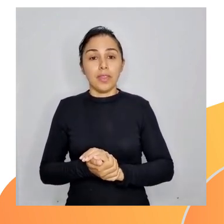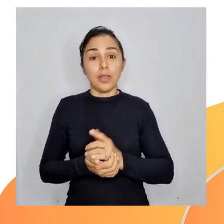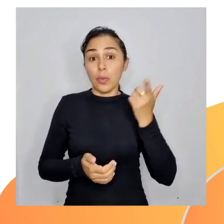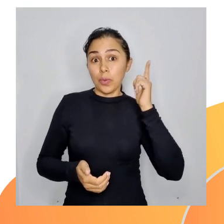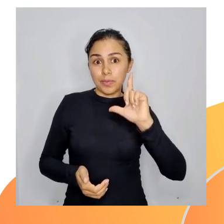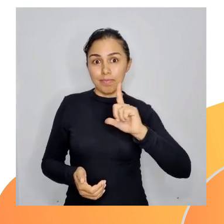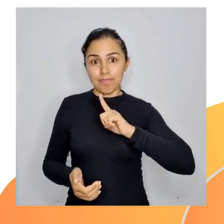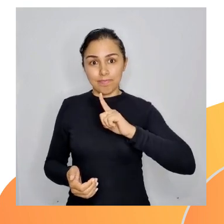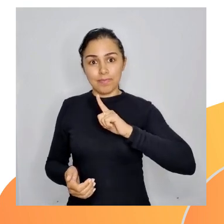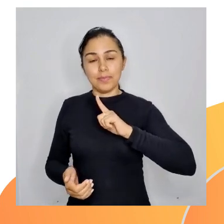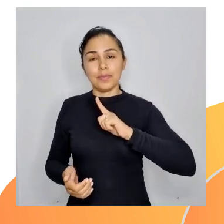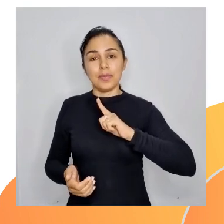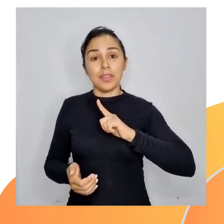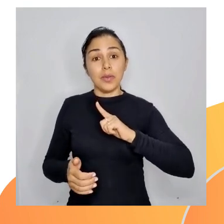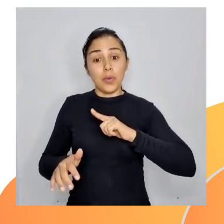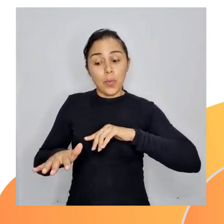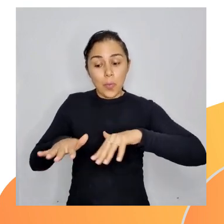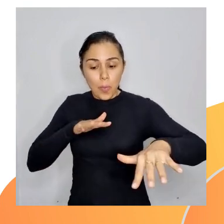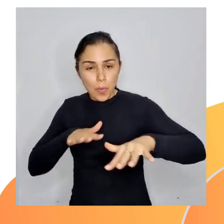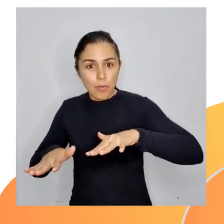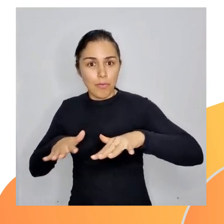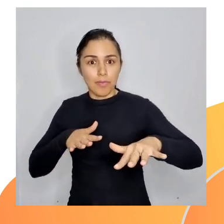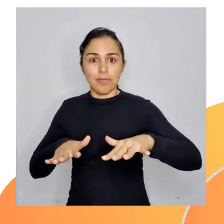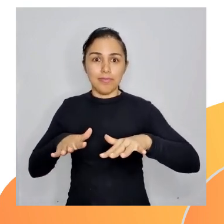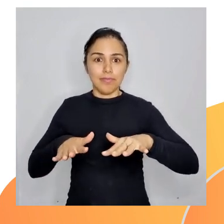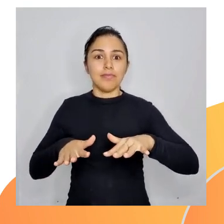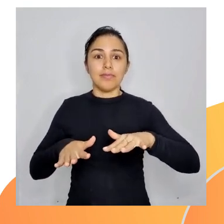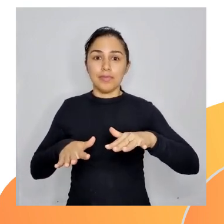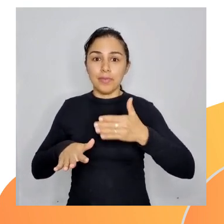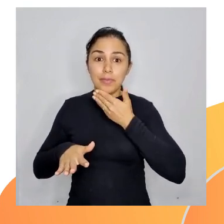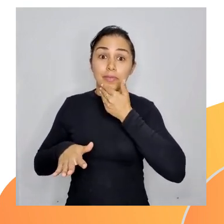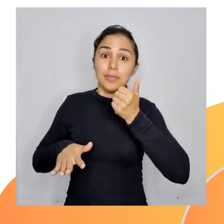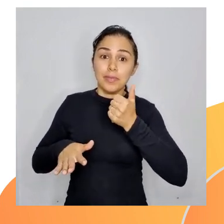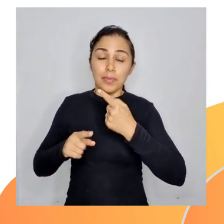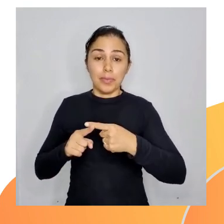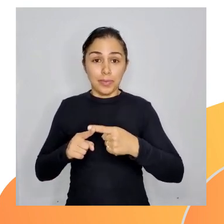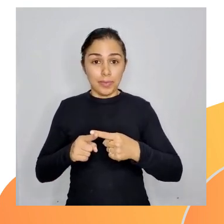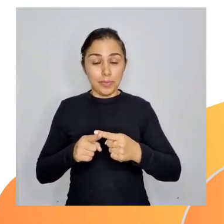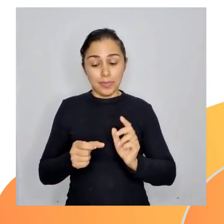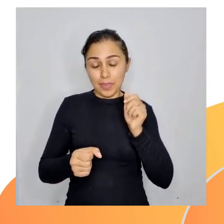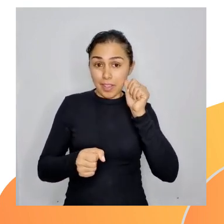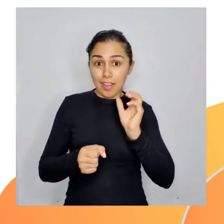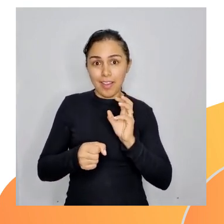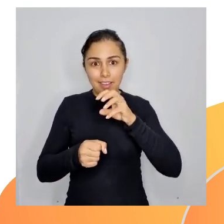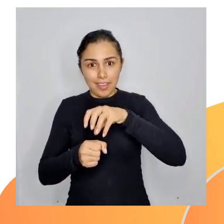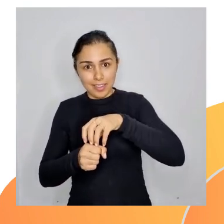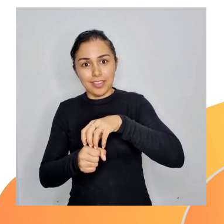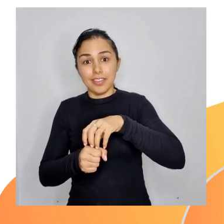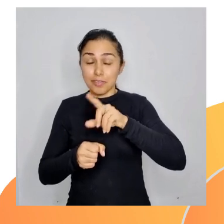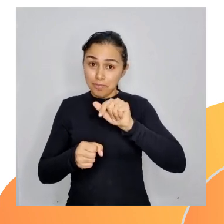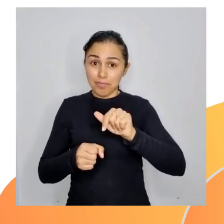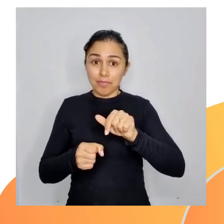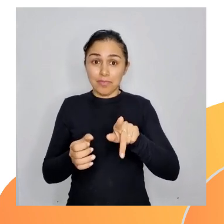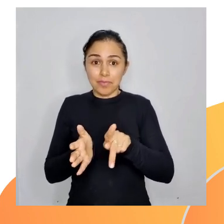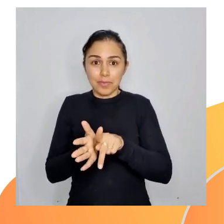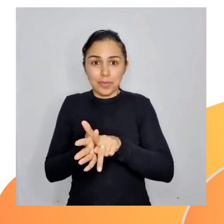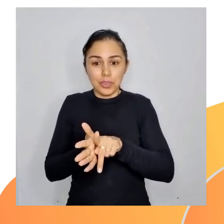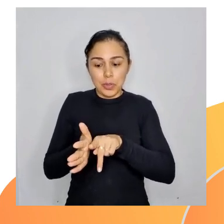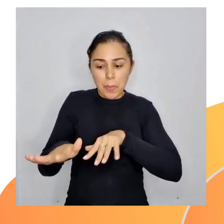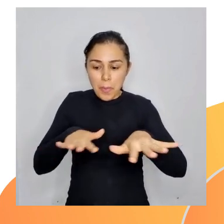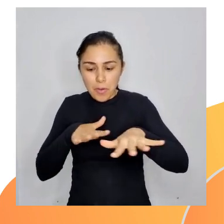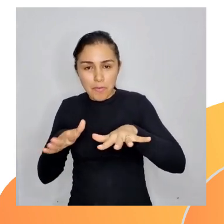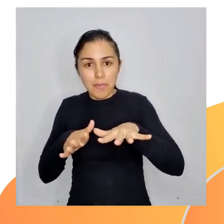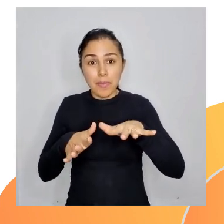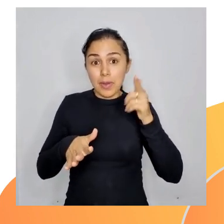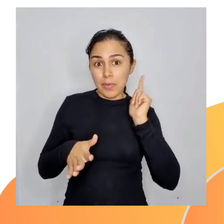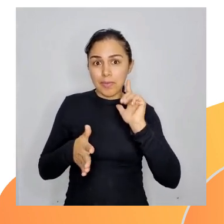ter uma abrangência maior. Por quê, professor? Porque a rainha ela é uma peça de ataque. Beleza? Então, é por esse